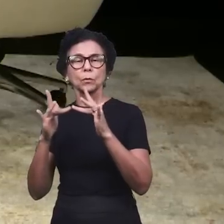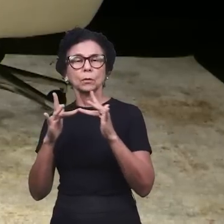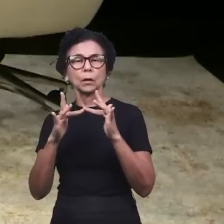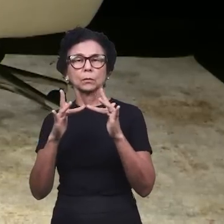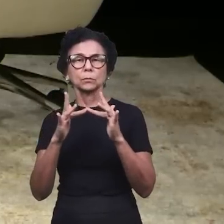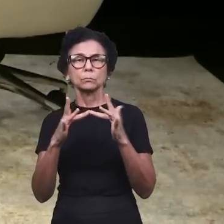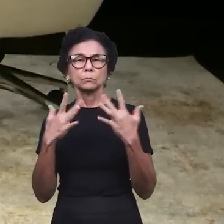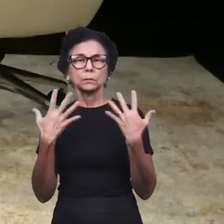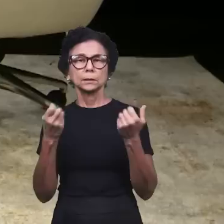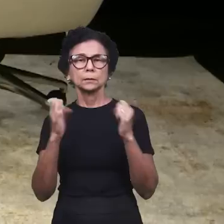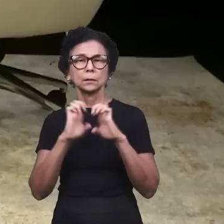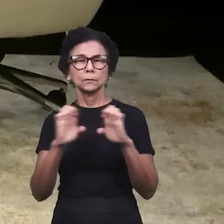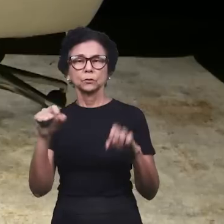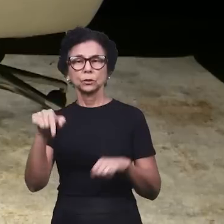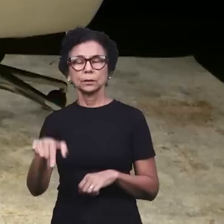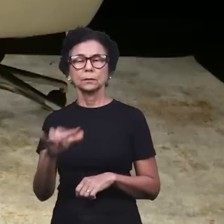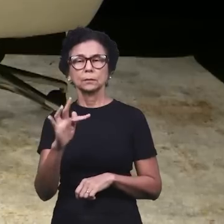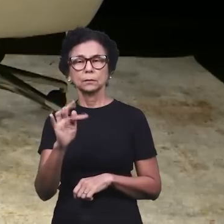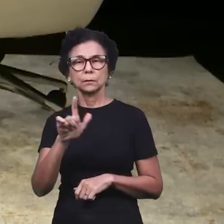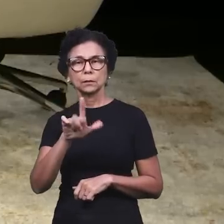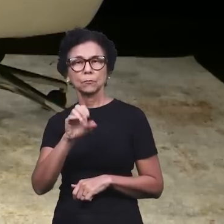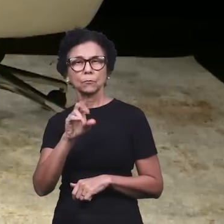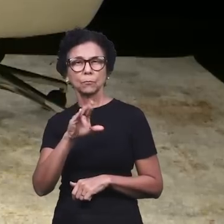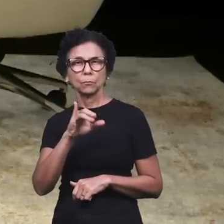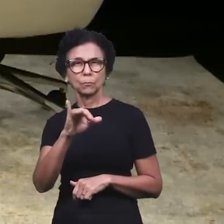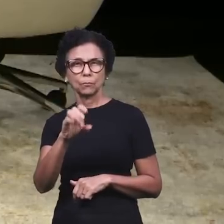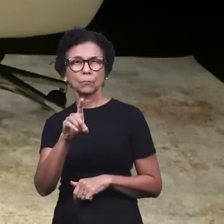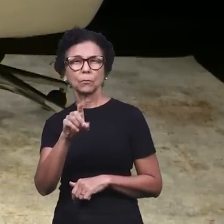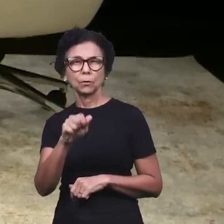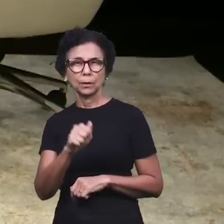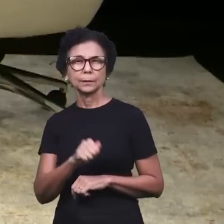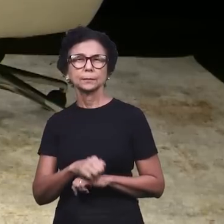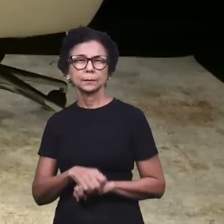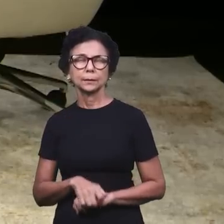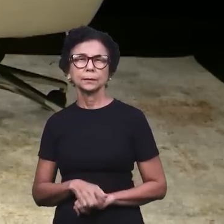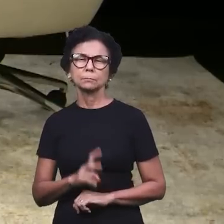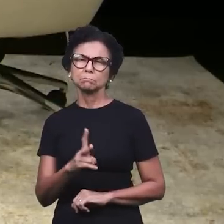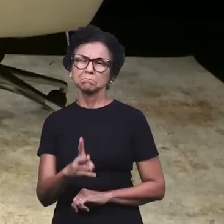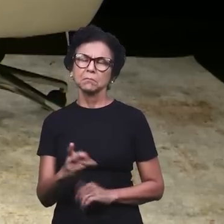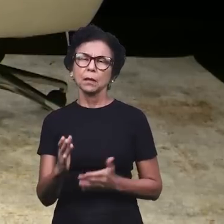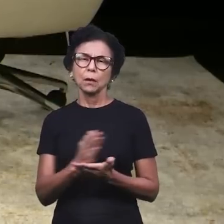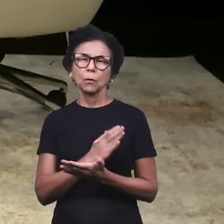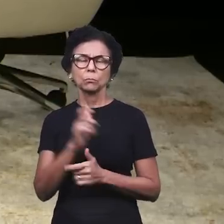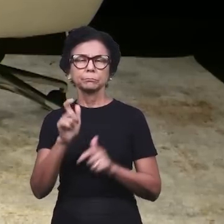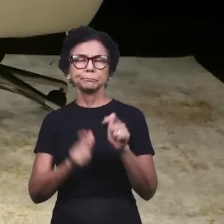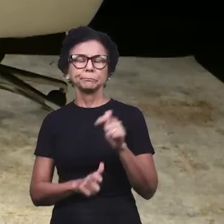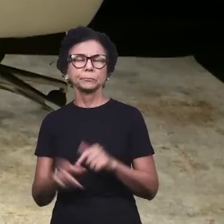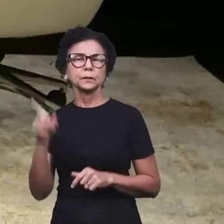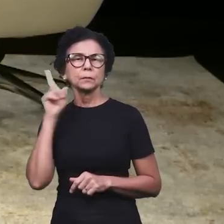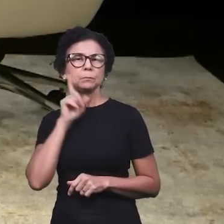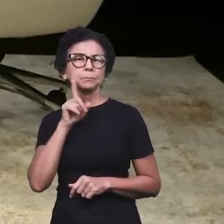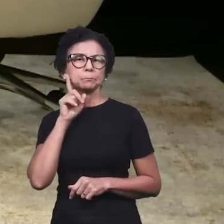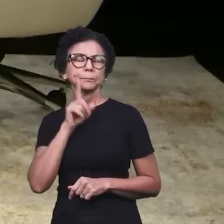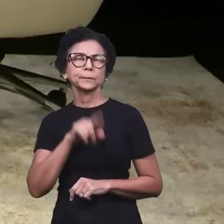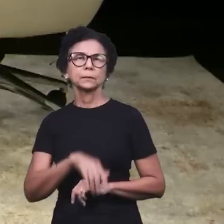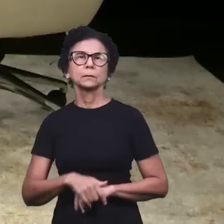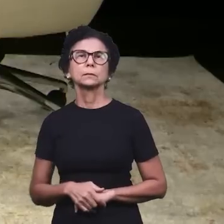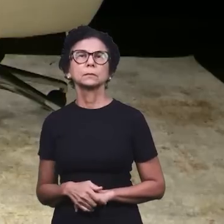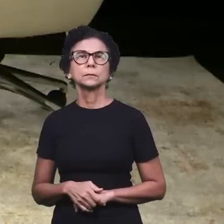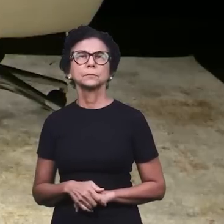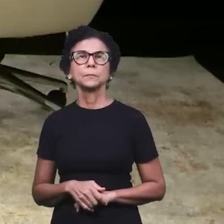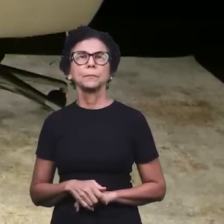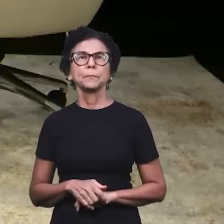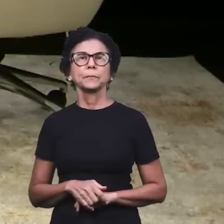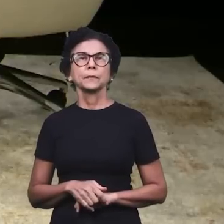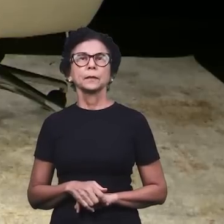como tem hoje lá na Flórida, alguns americanos. Daí ela evoluiu. Aí depois ficou Miami e ficou